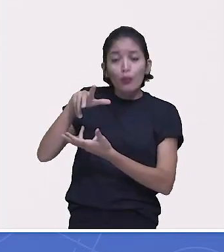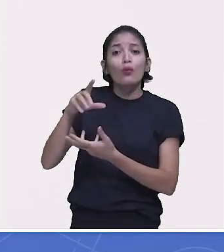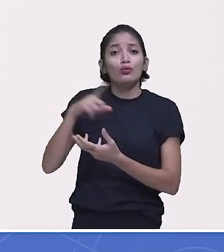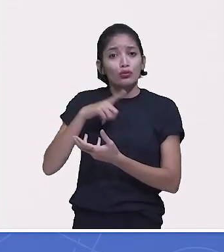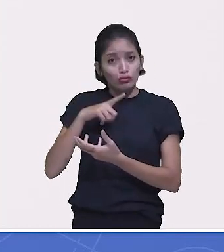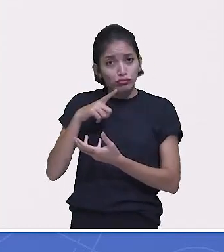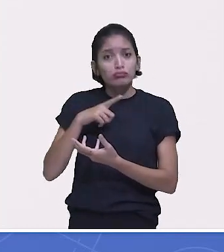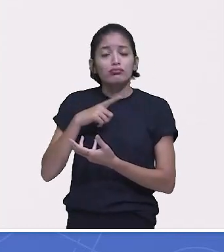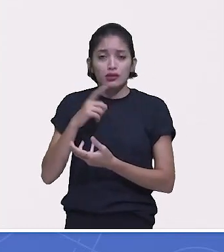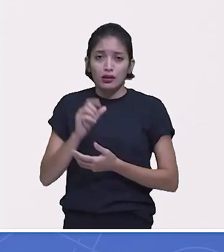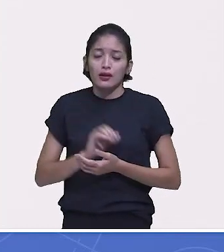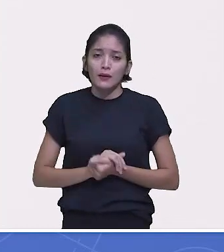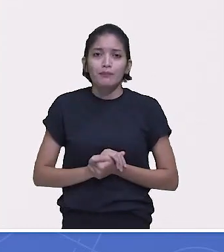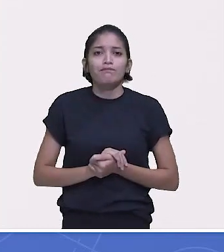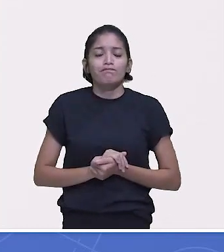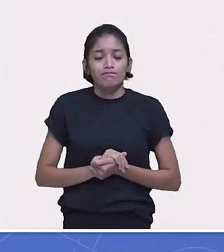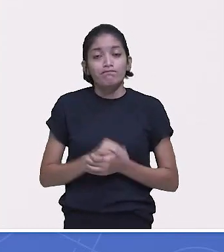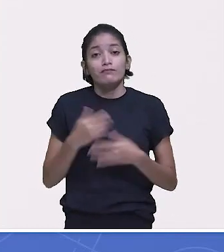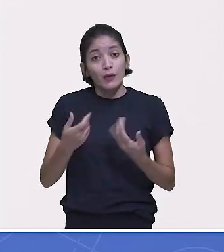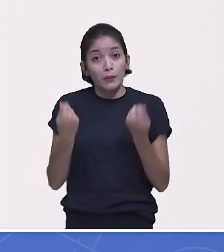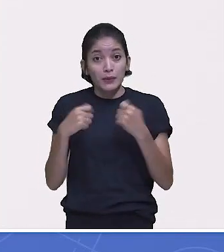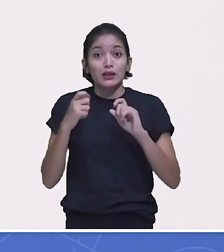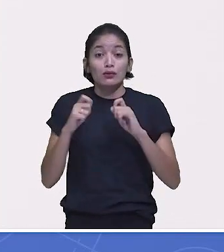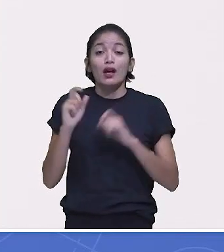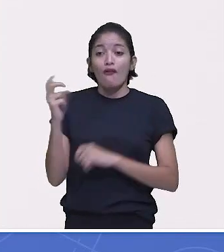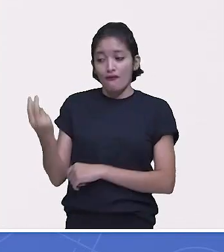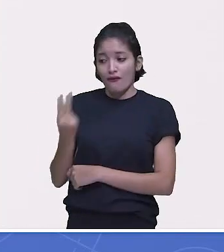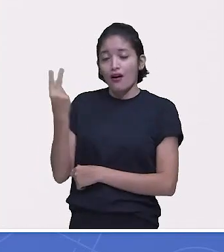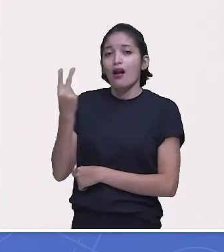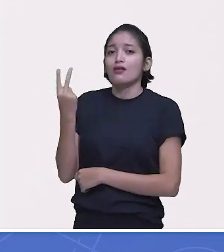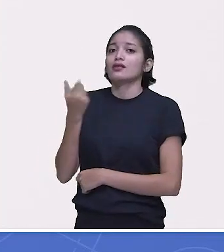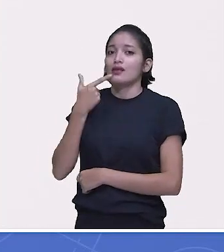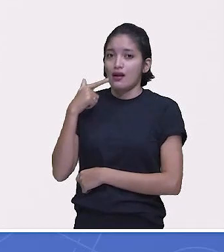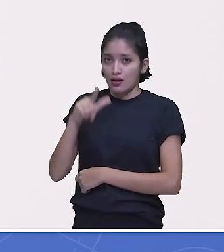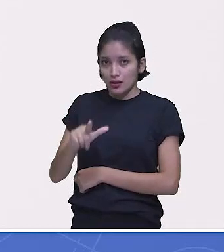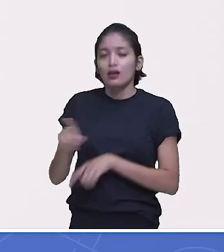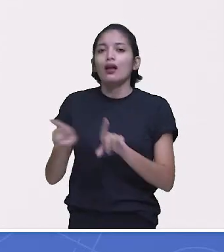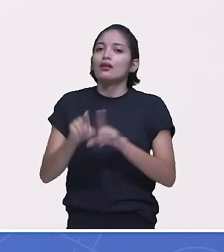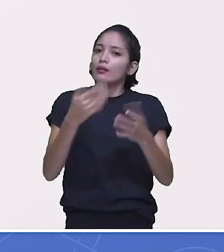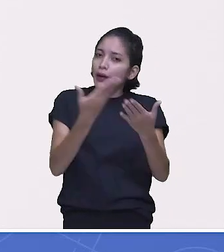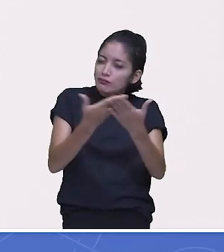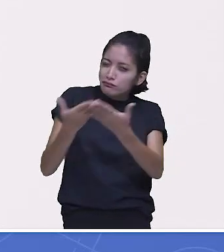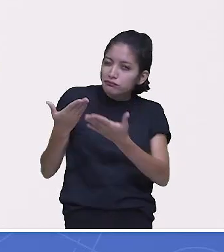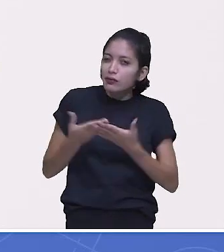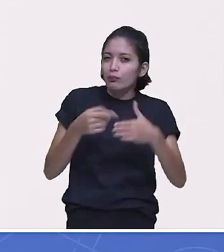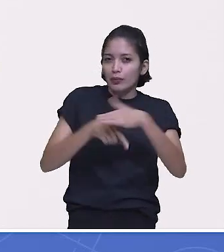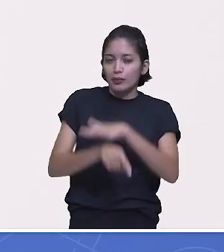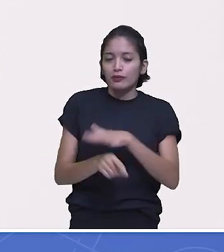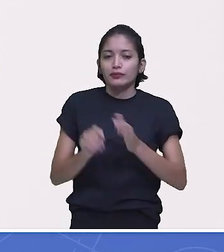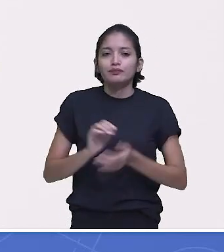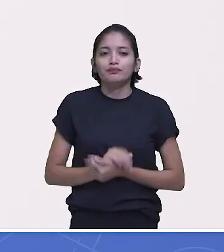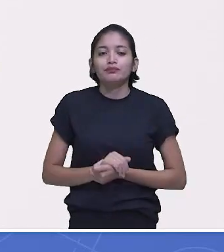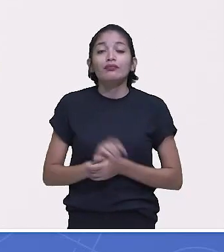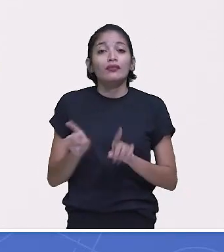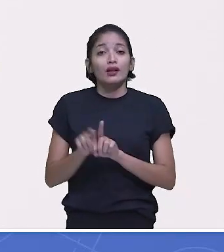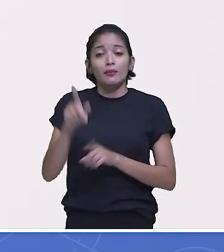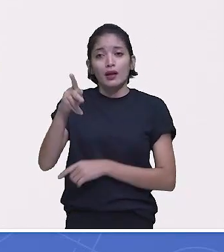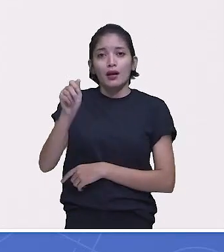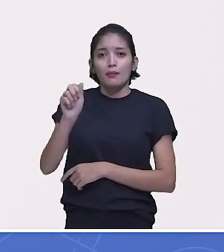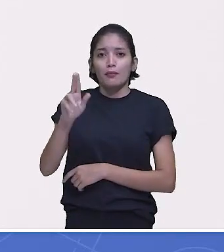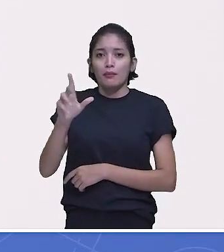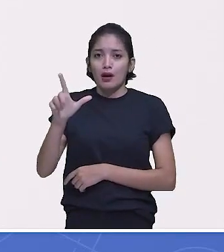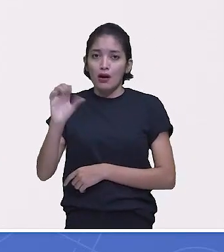né, é tremenda, então devemos valorizar essa língua, estudá-la cada dia mais. O Paulo, a alternativa